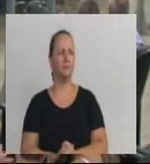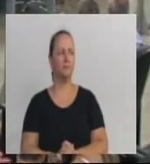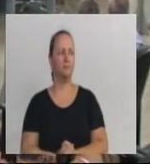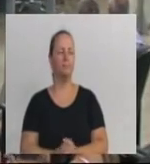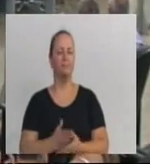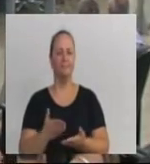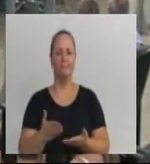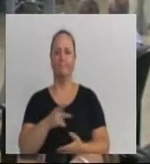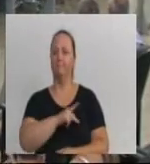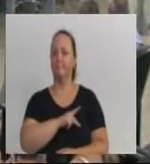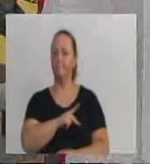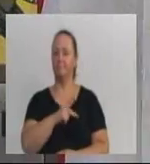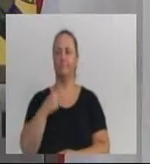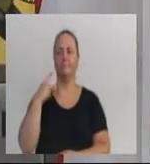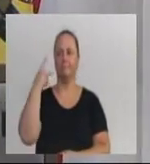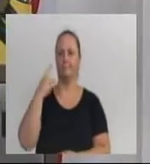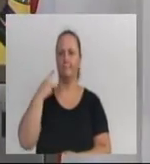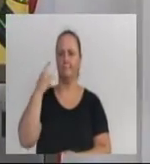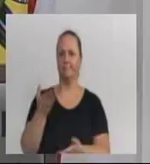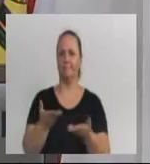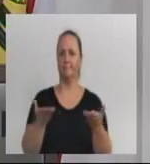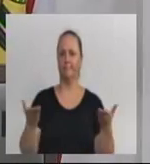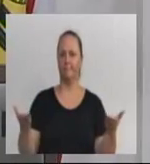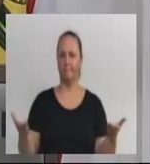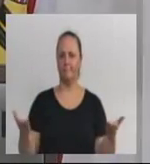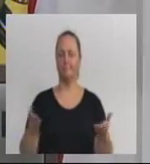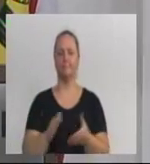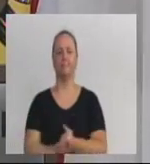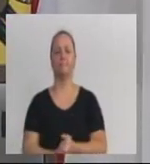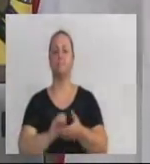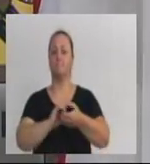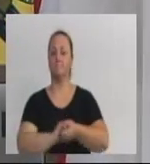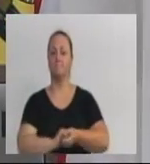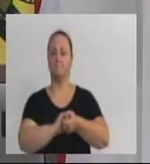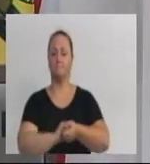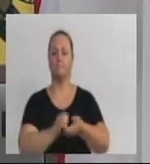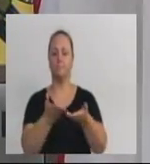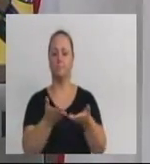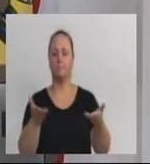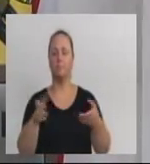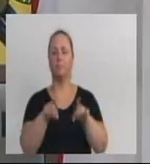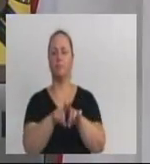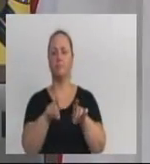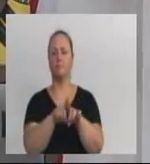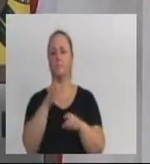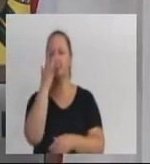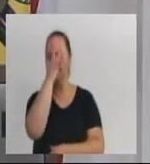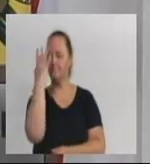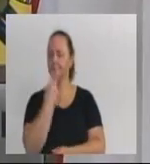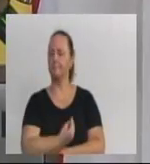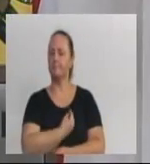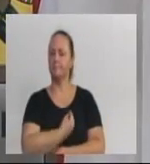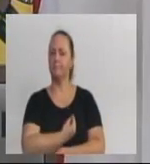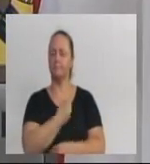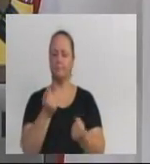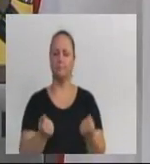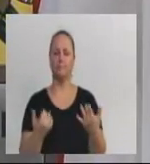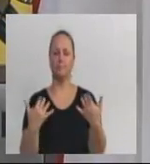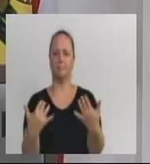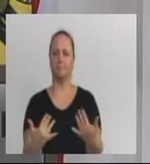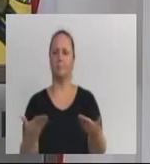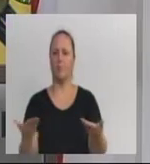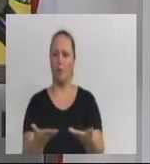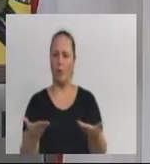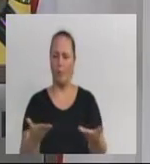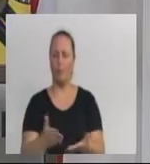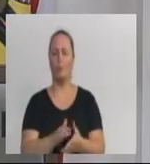Presidente, vereadores, saúdo a todos, assim como saúdo quem está conosco no plenário nesta casa,